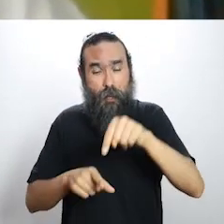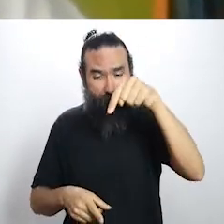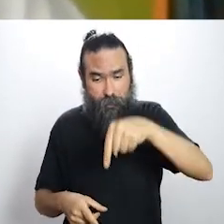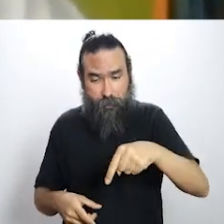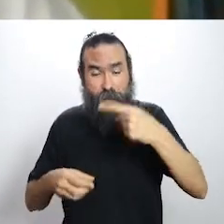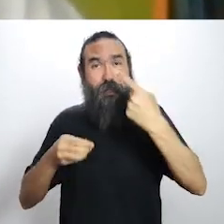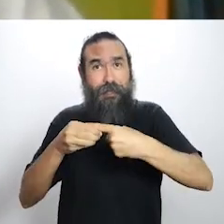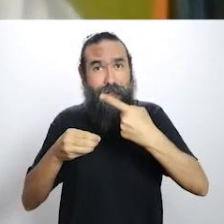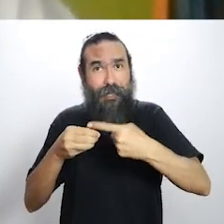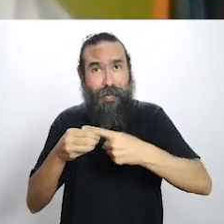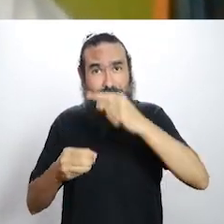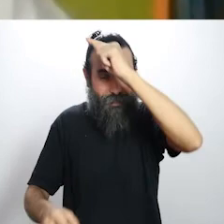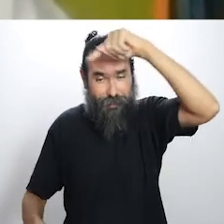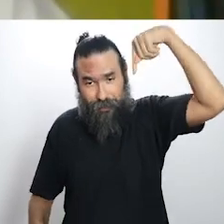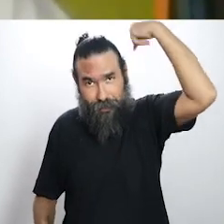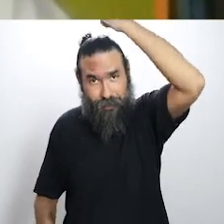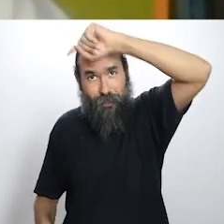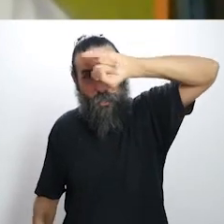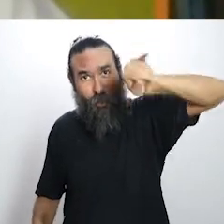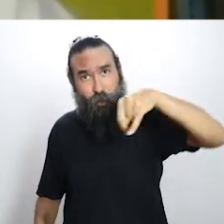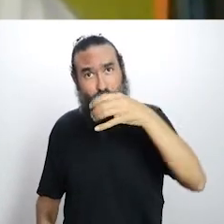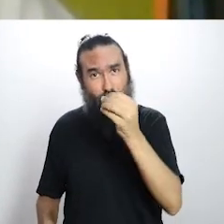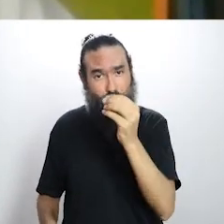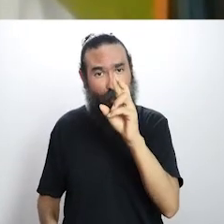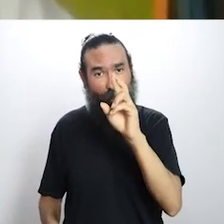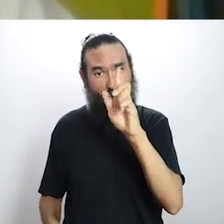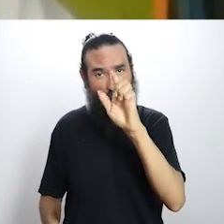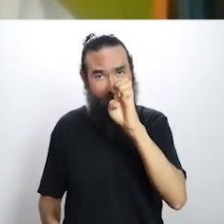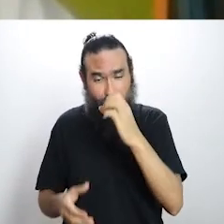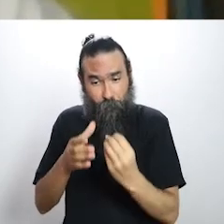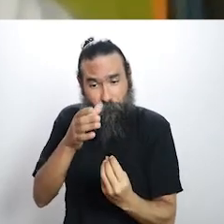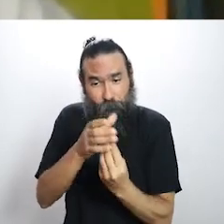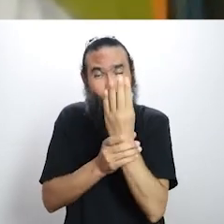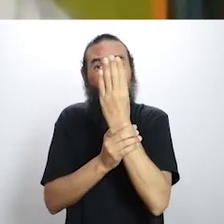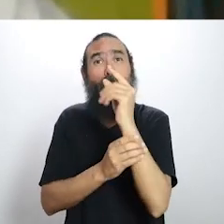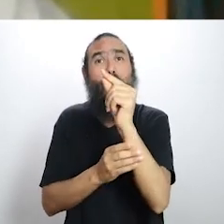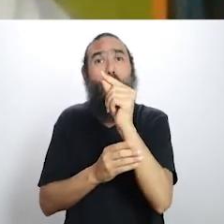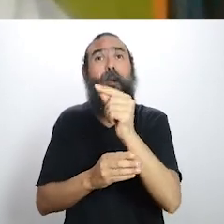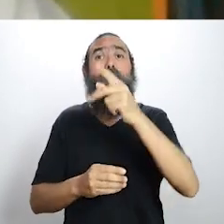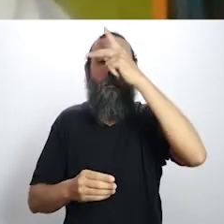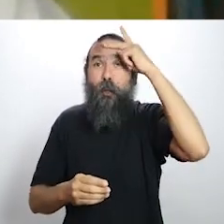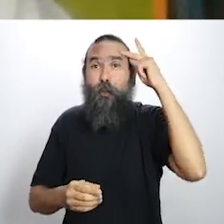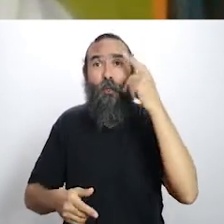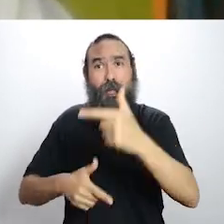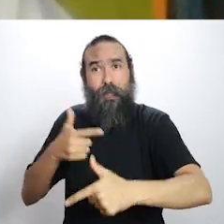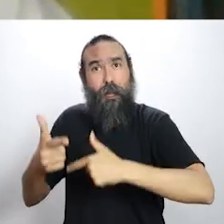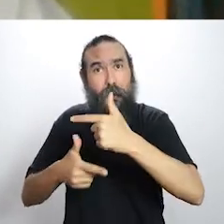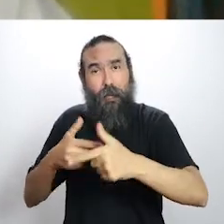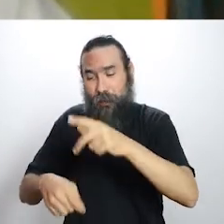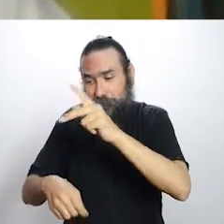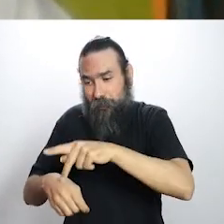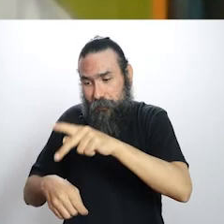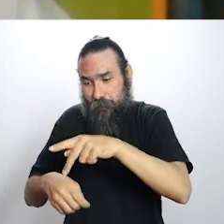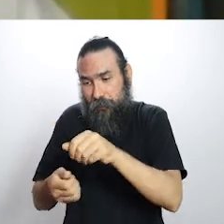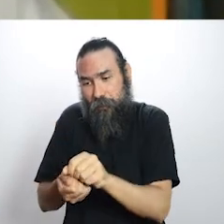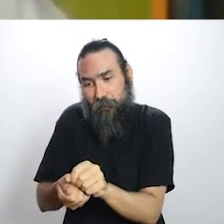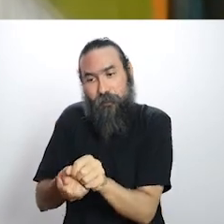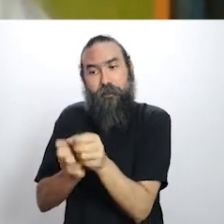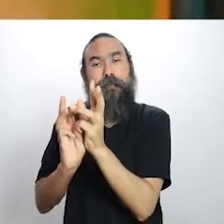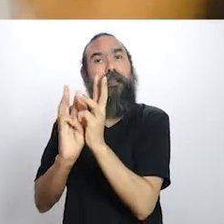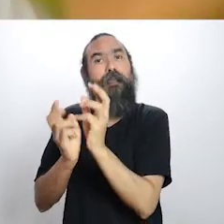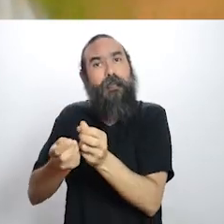fundada por garimpeiros de cristal. Aqui a gente está sobre uma grande jazida de cristal, que hoje é o Parque Nacional também.